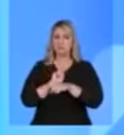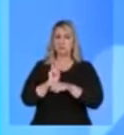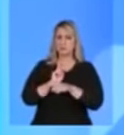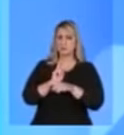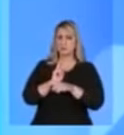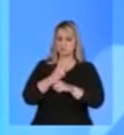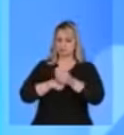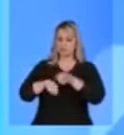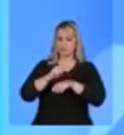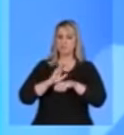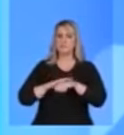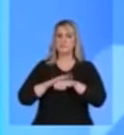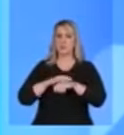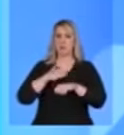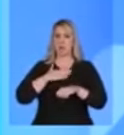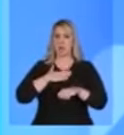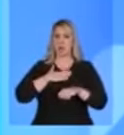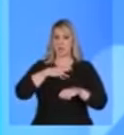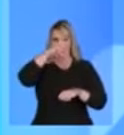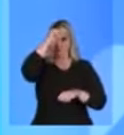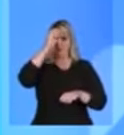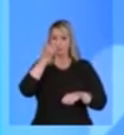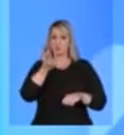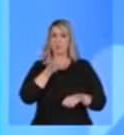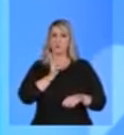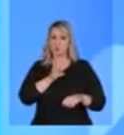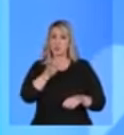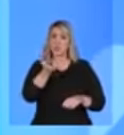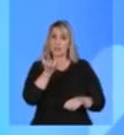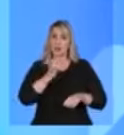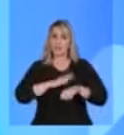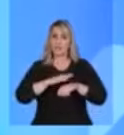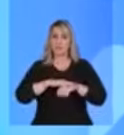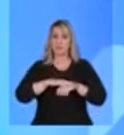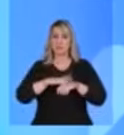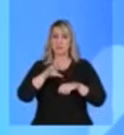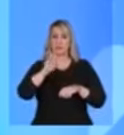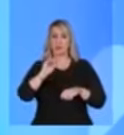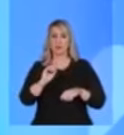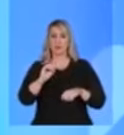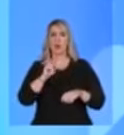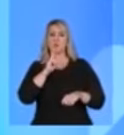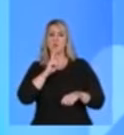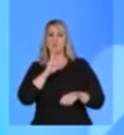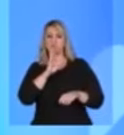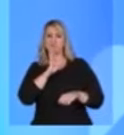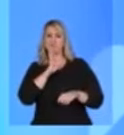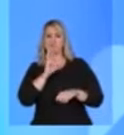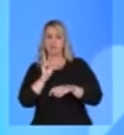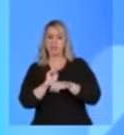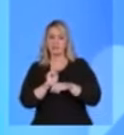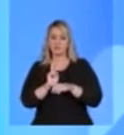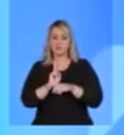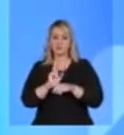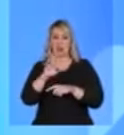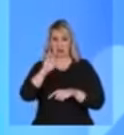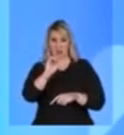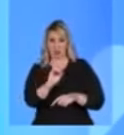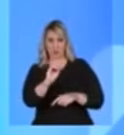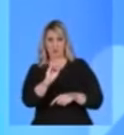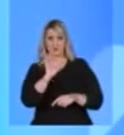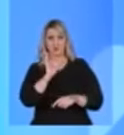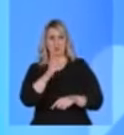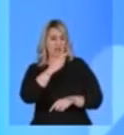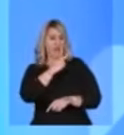fizemos e eu como prefeito quero continuar fazendo na cidade eu conheço a gestão da Prefeitura do Rio de Janeiro Crivela Eu fui